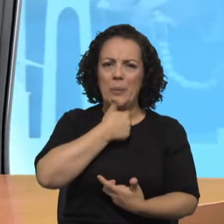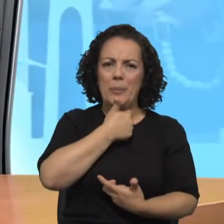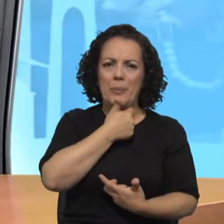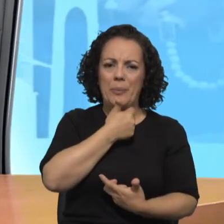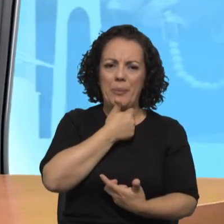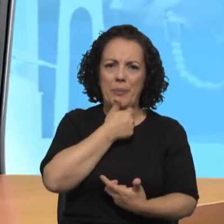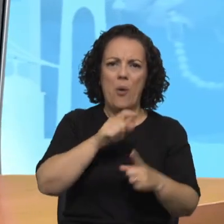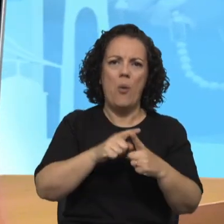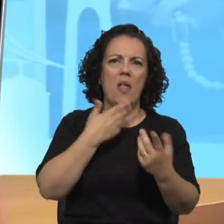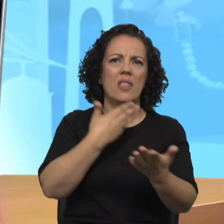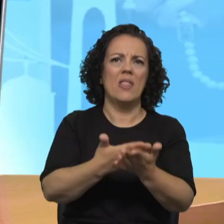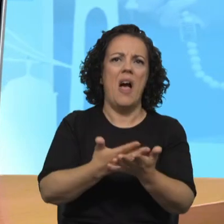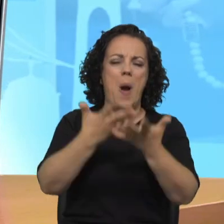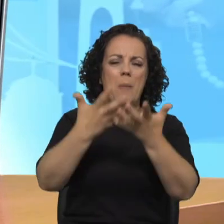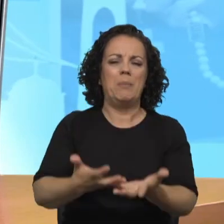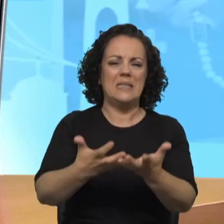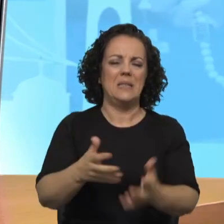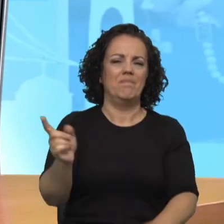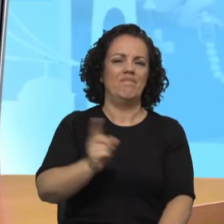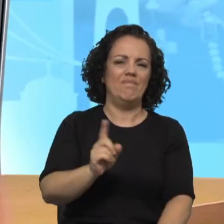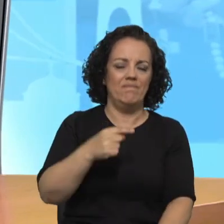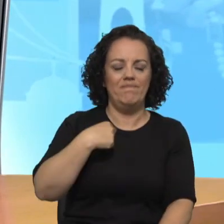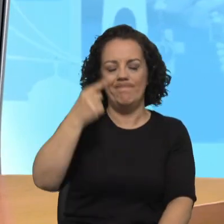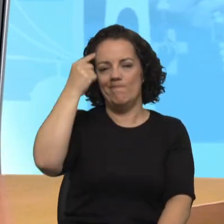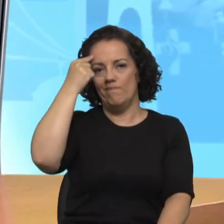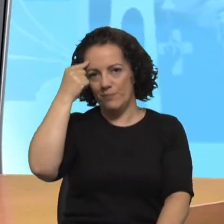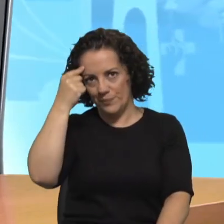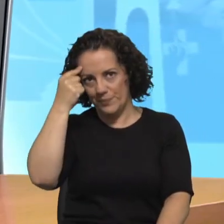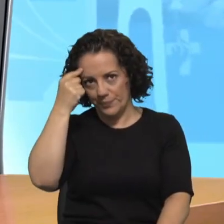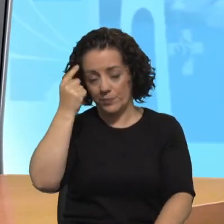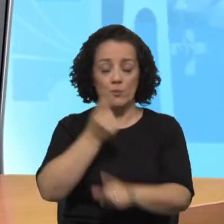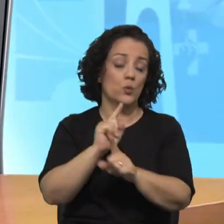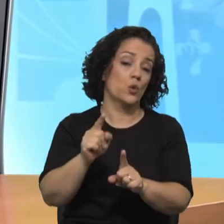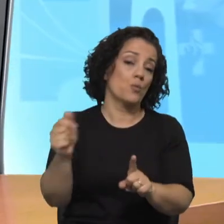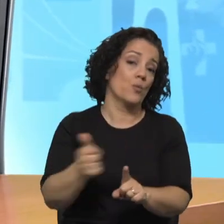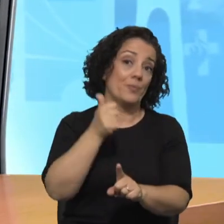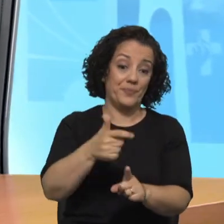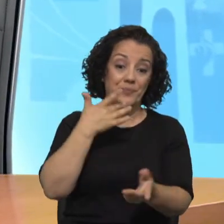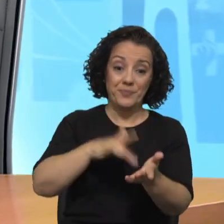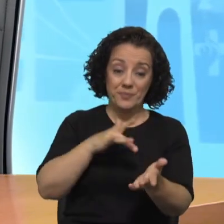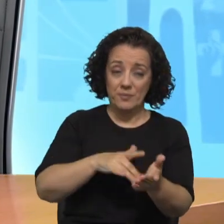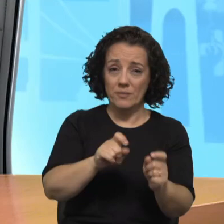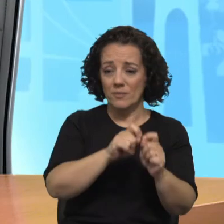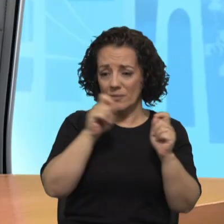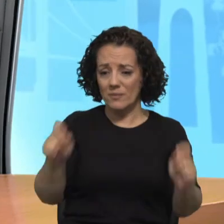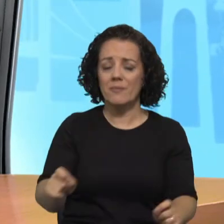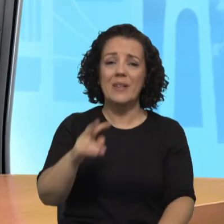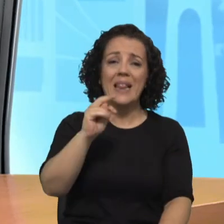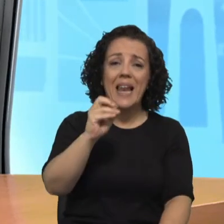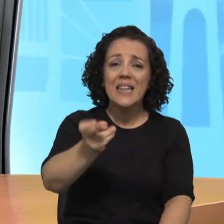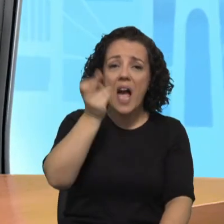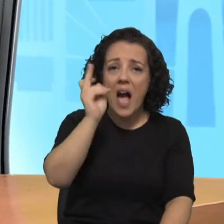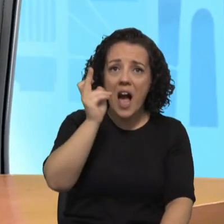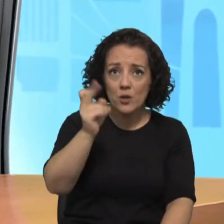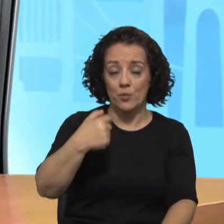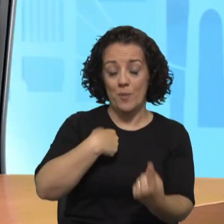não ser maçador. Então, pensei que o ideal, porque atravessa muitas gerações, portanto, o livro são 30 anos de jornadas, desde a